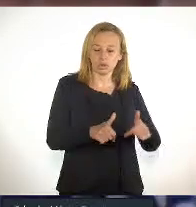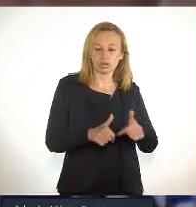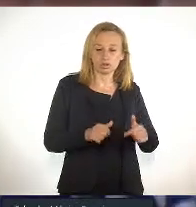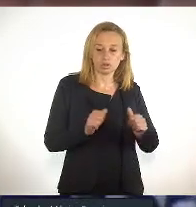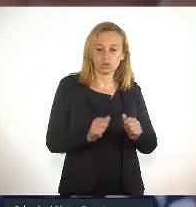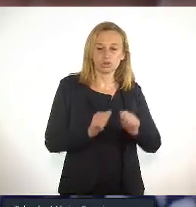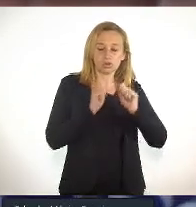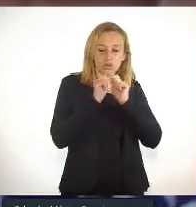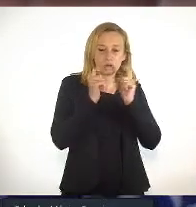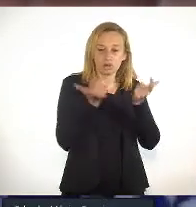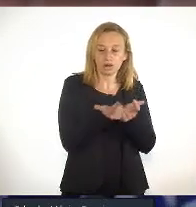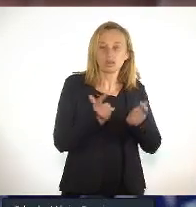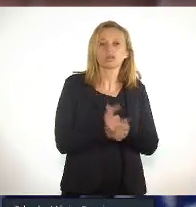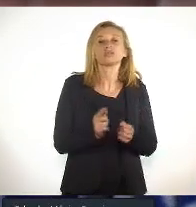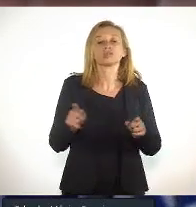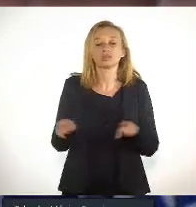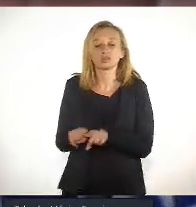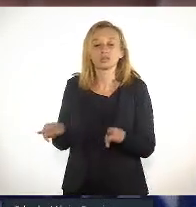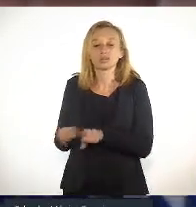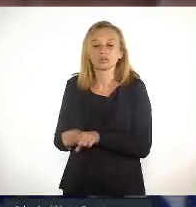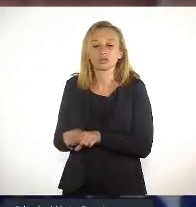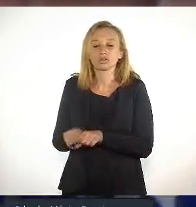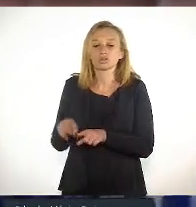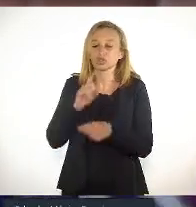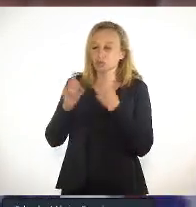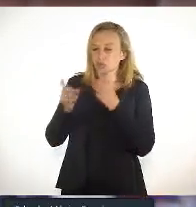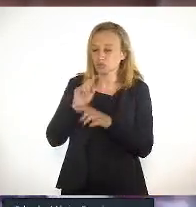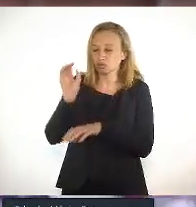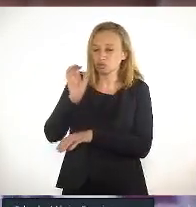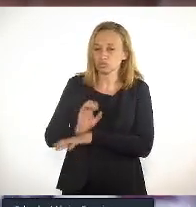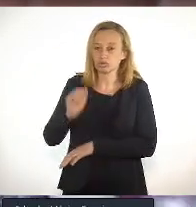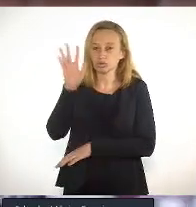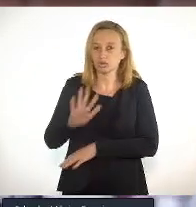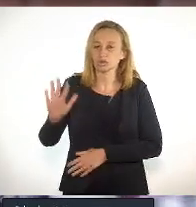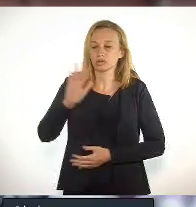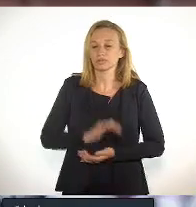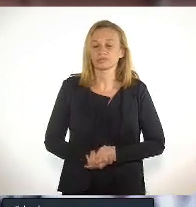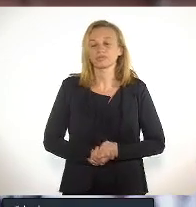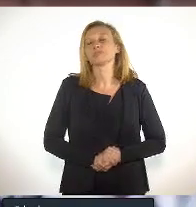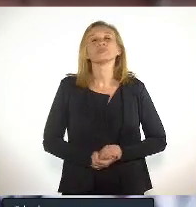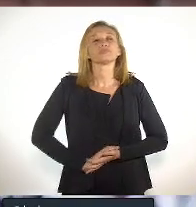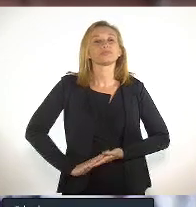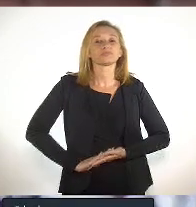Assembleia Legislativa e no âmbito do Estado.